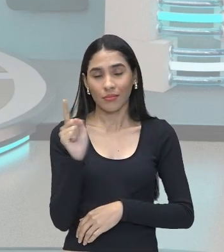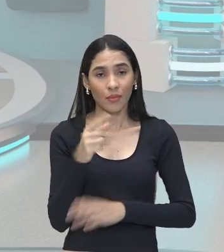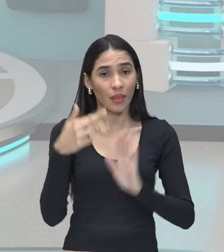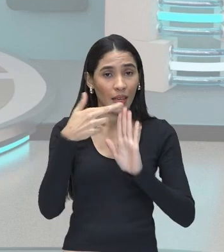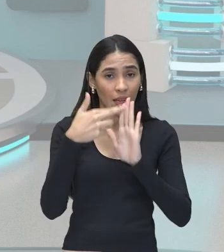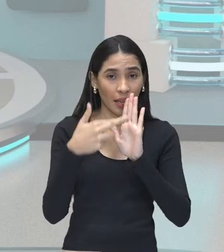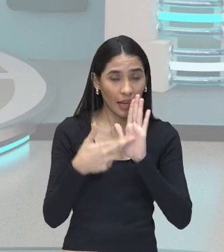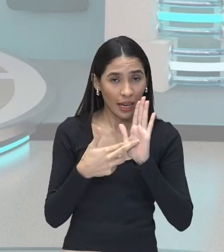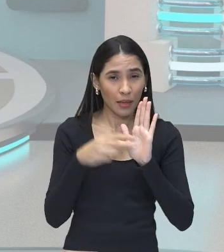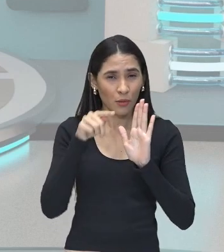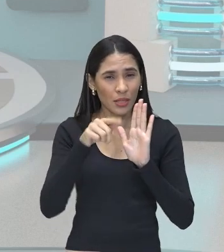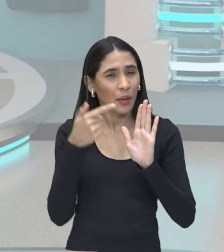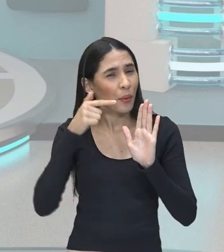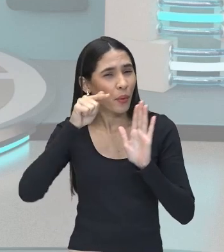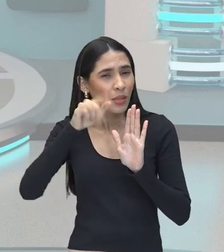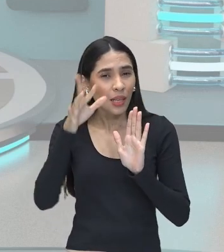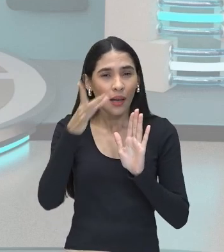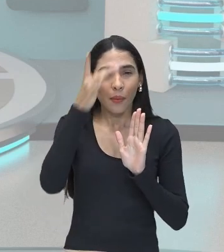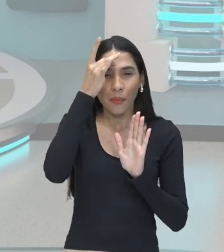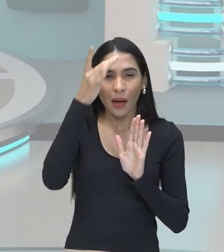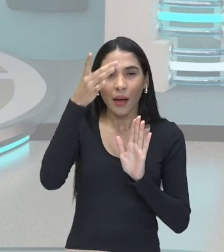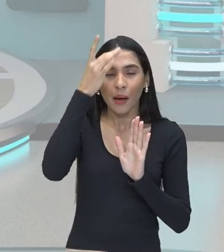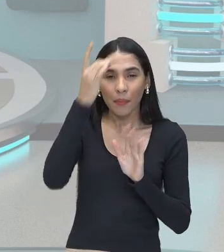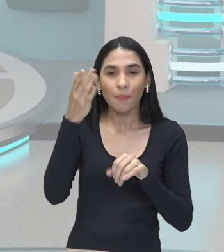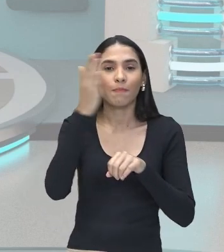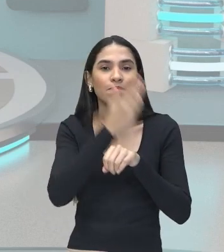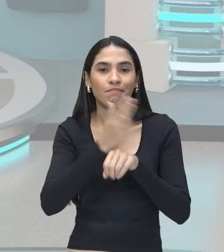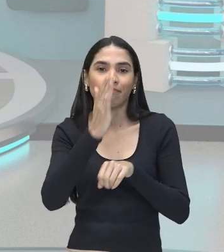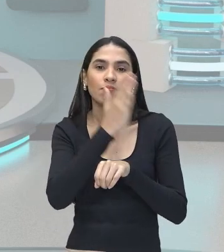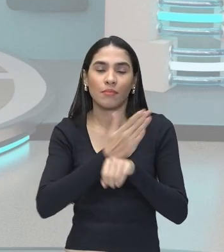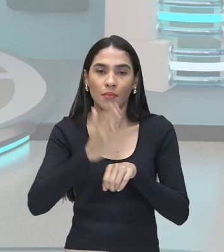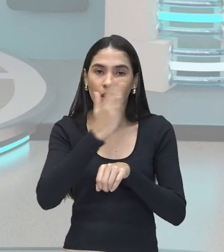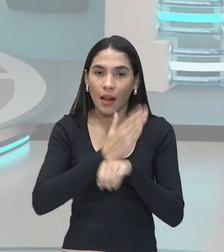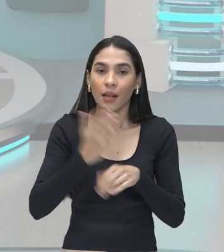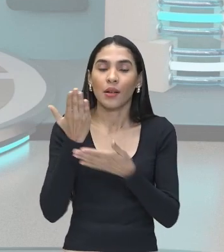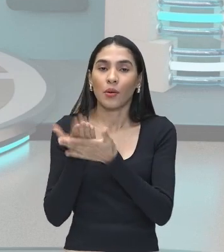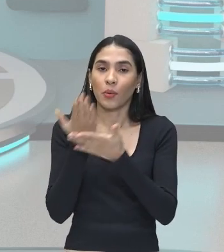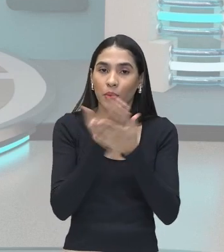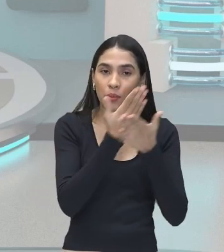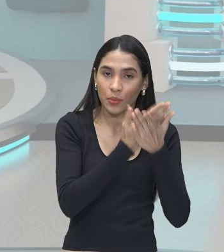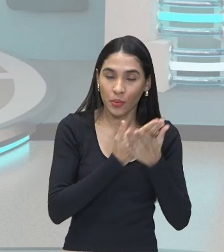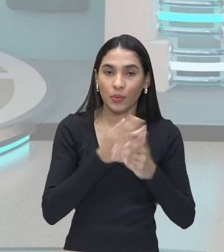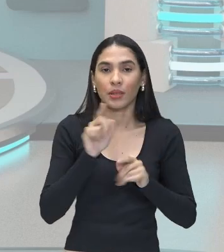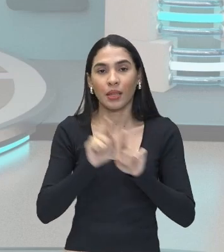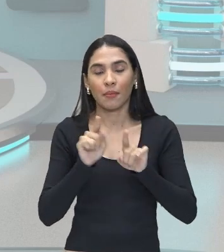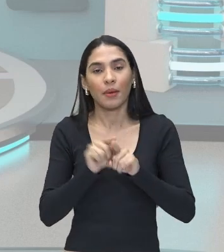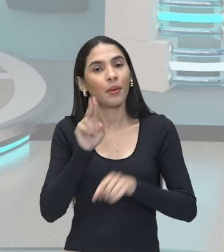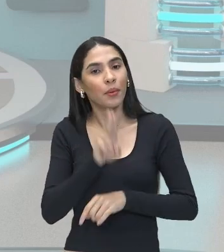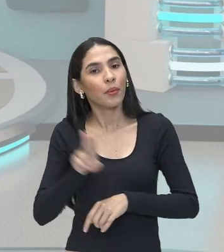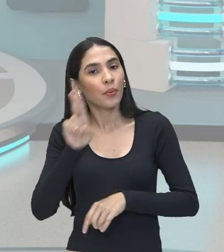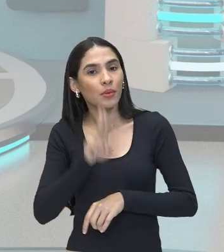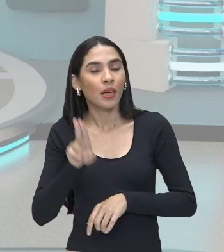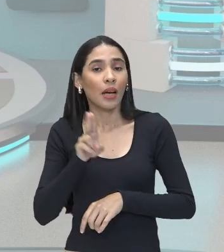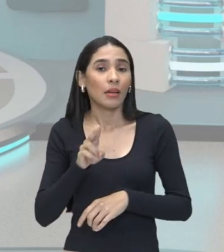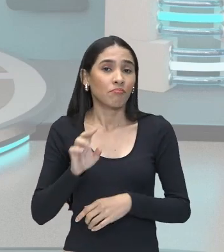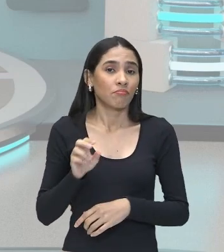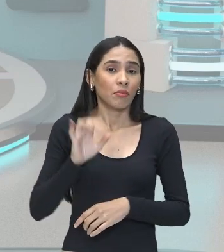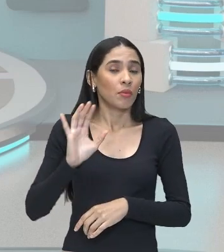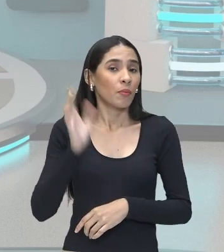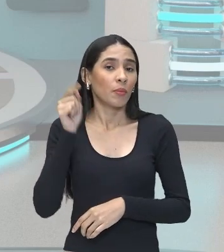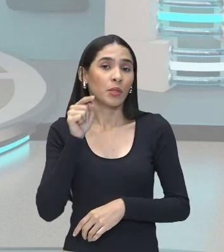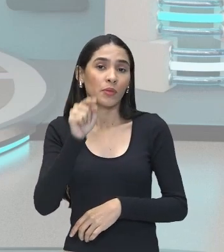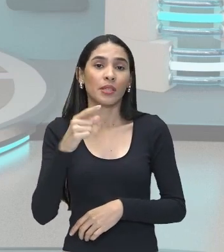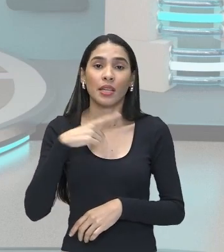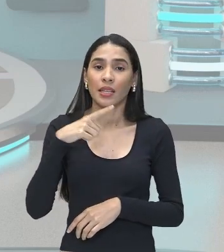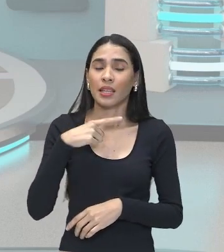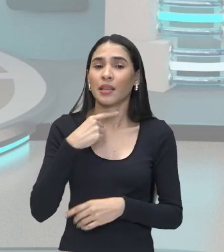domínio dela vem por meio da prática, por meio do uso, ok? Se de repente você tem